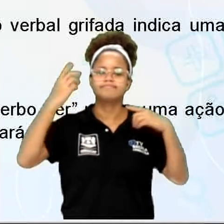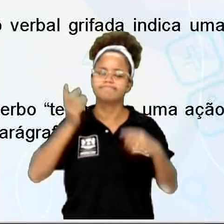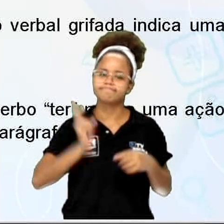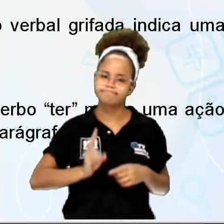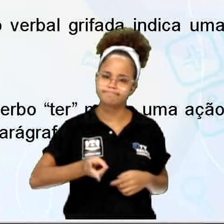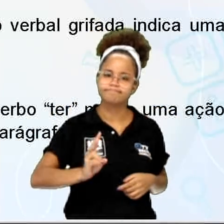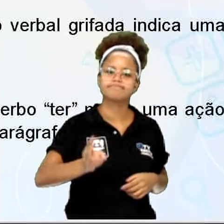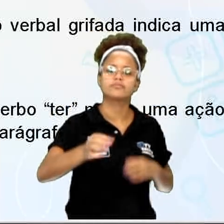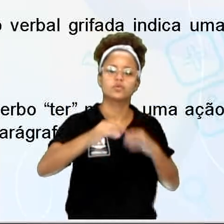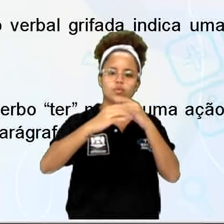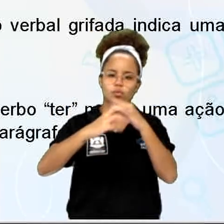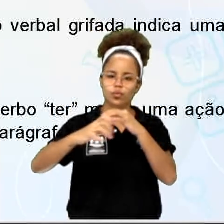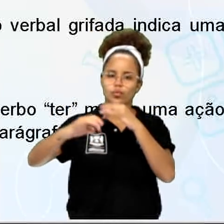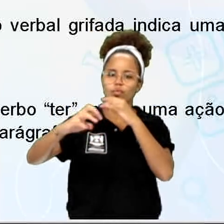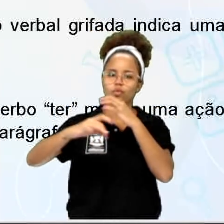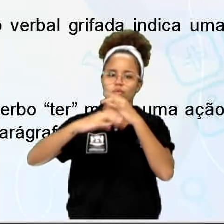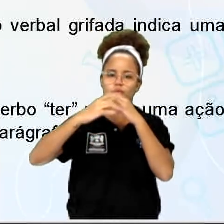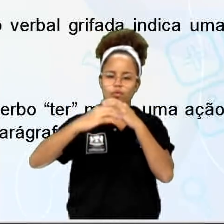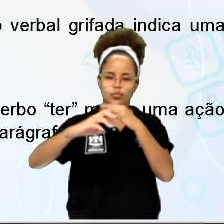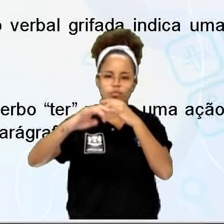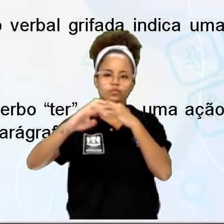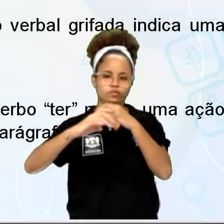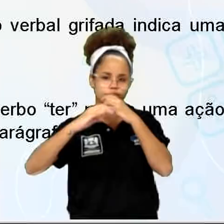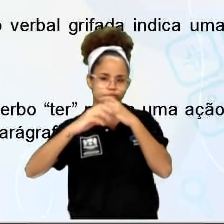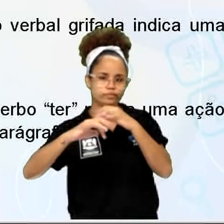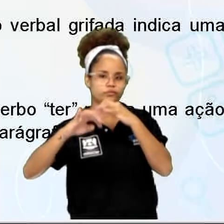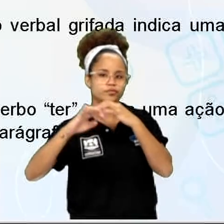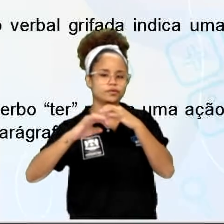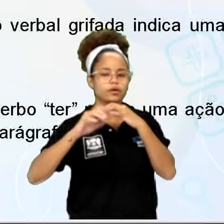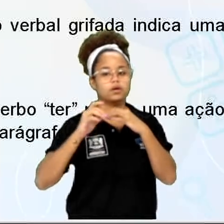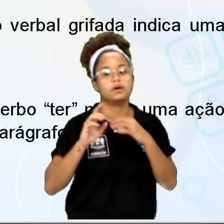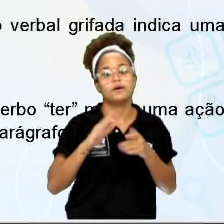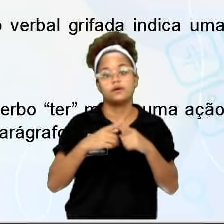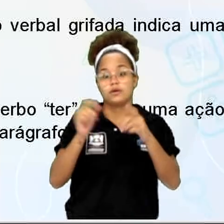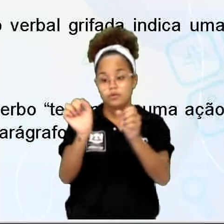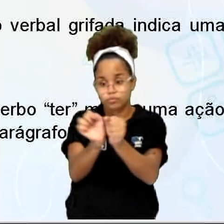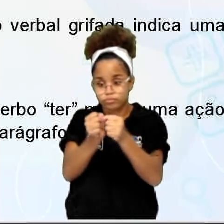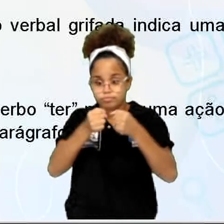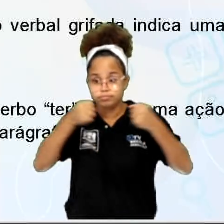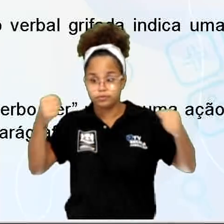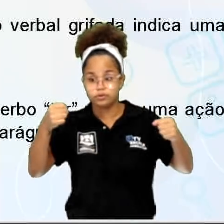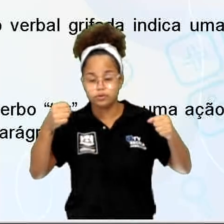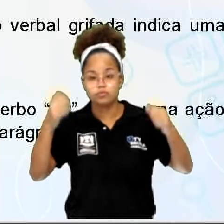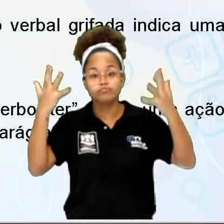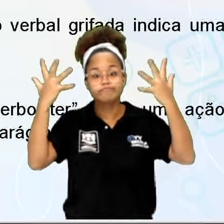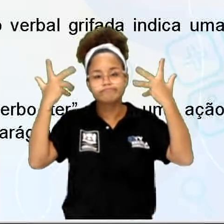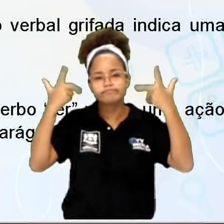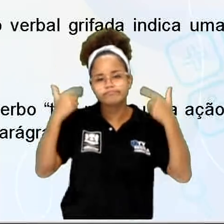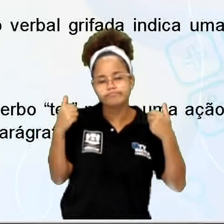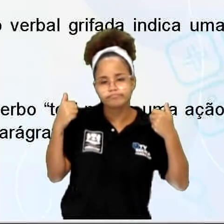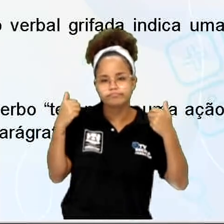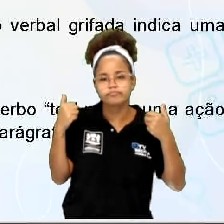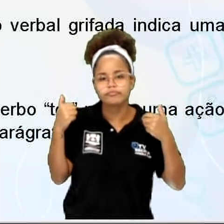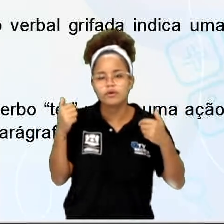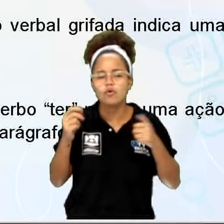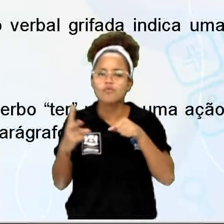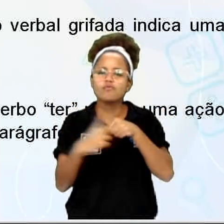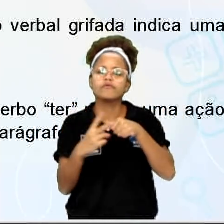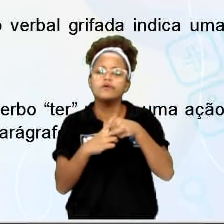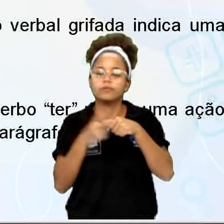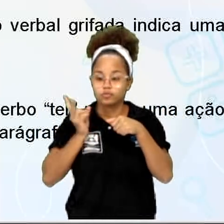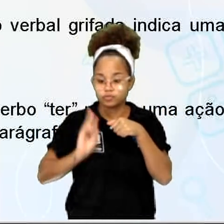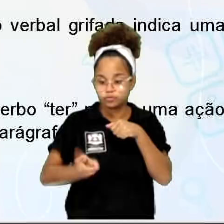as volutas de sua fantasia musical enquanto abria a jaula dos leões. O verbo continuar